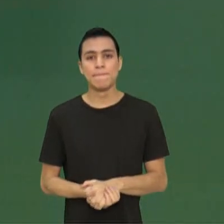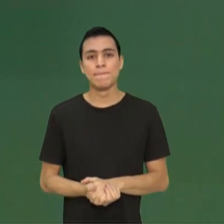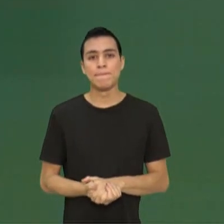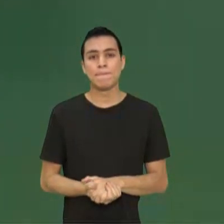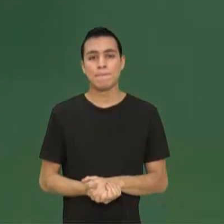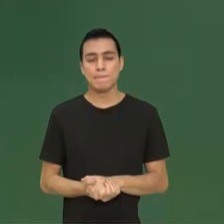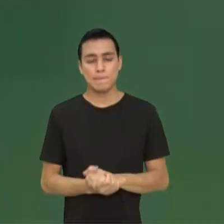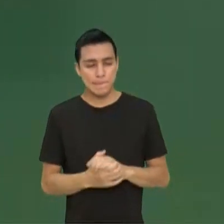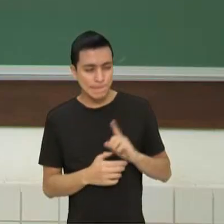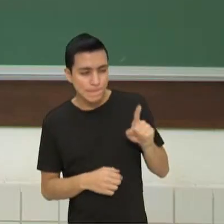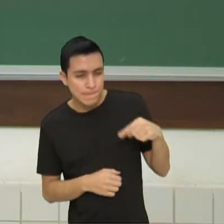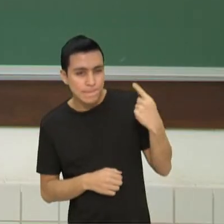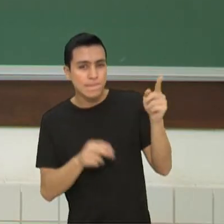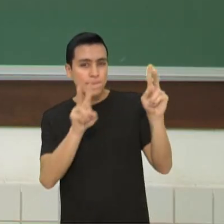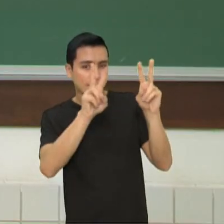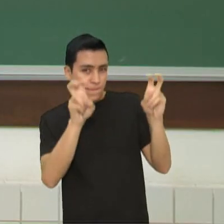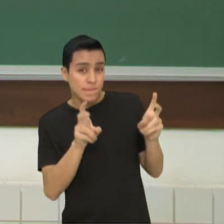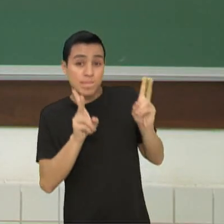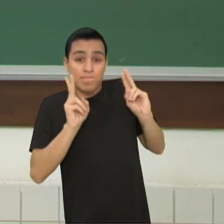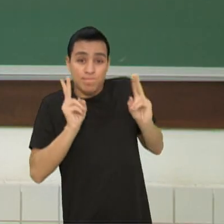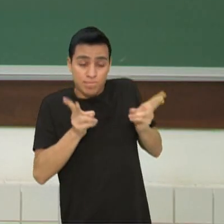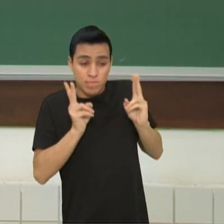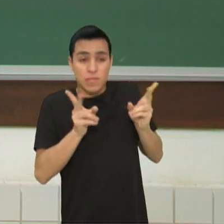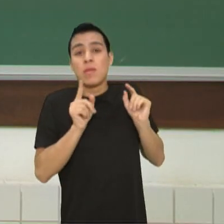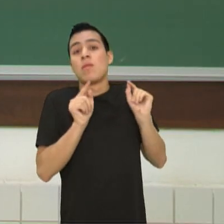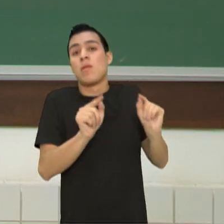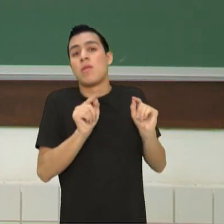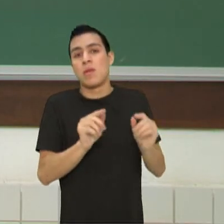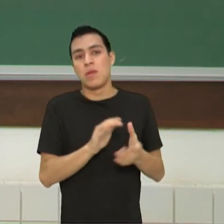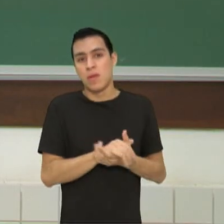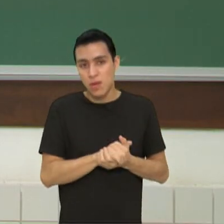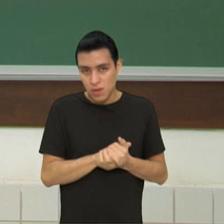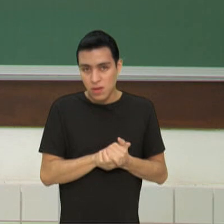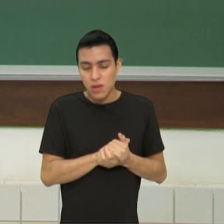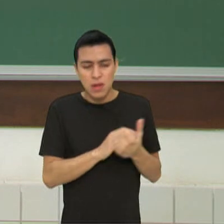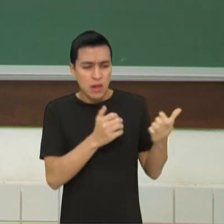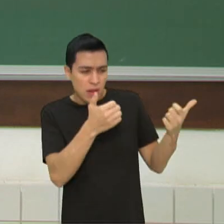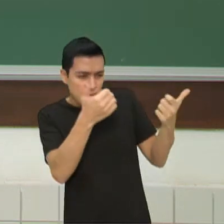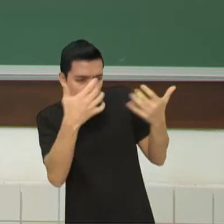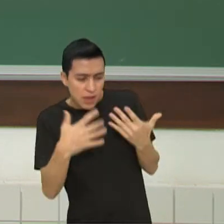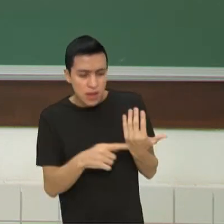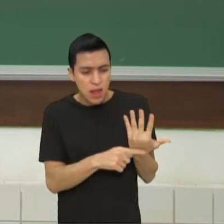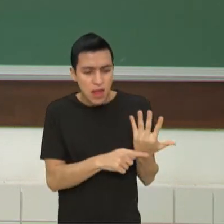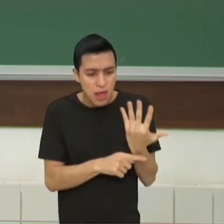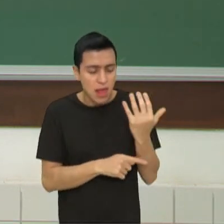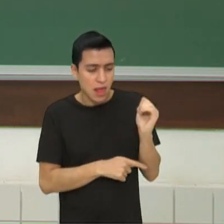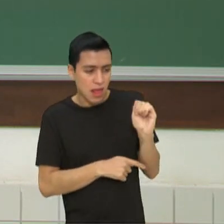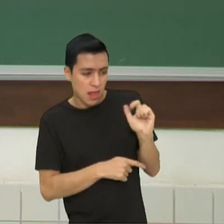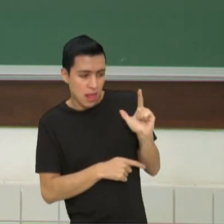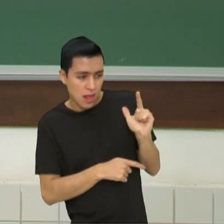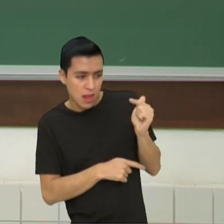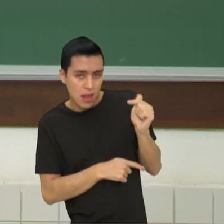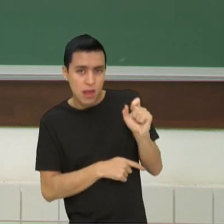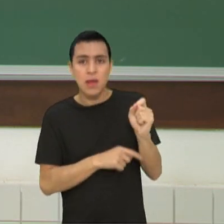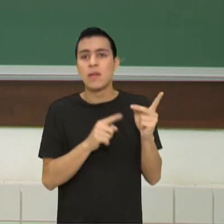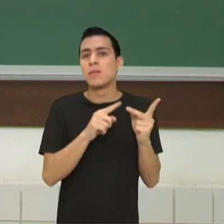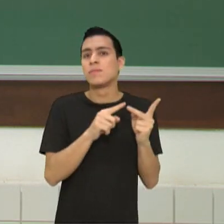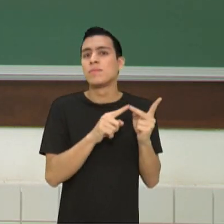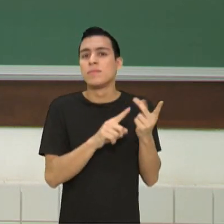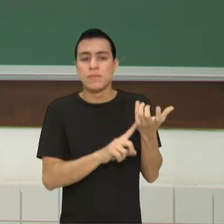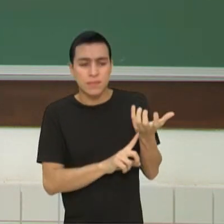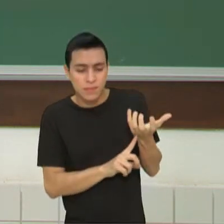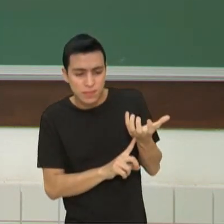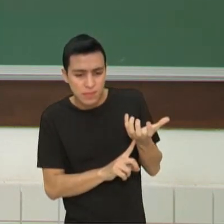Pulando para o próximo tema, dentro do mesmo reino. Então, falamos um pouquinho sobre as algas protistas, fazem fotossíntese,